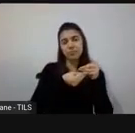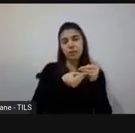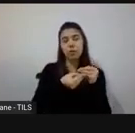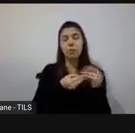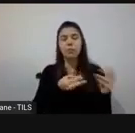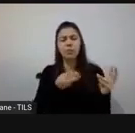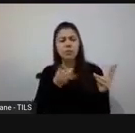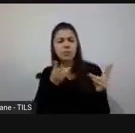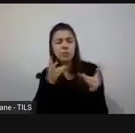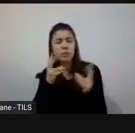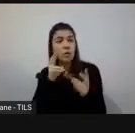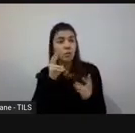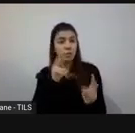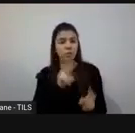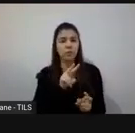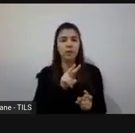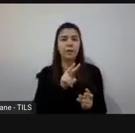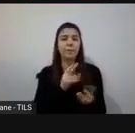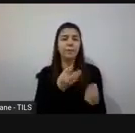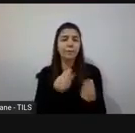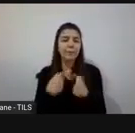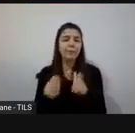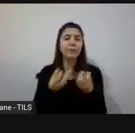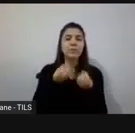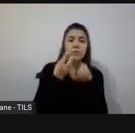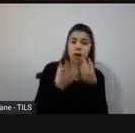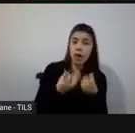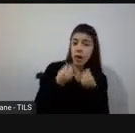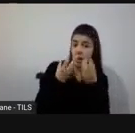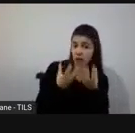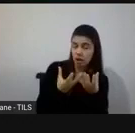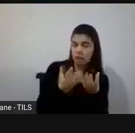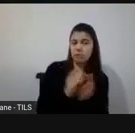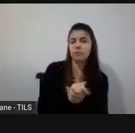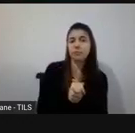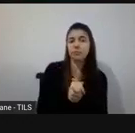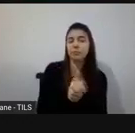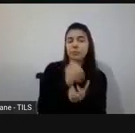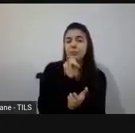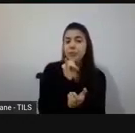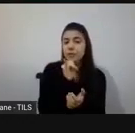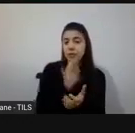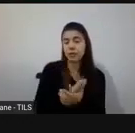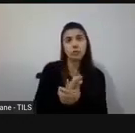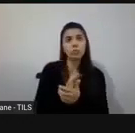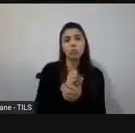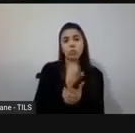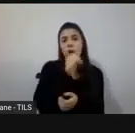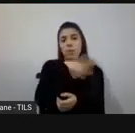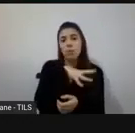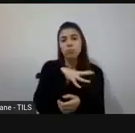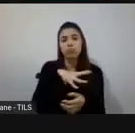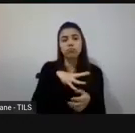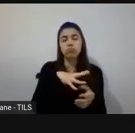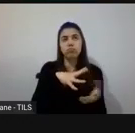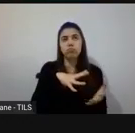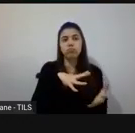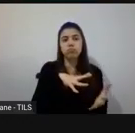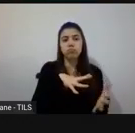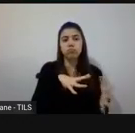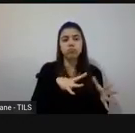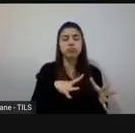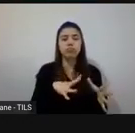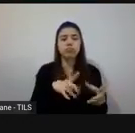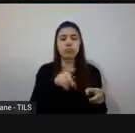relatos, por exemplo, no caso de um abuso intrafamiliar, né? Por exemplo, um pai ou um